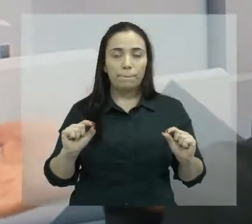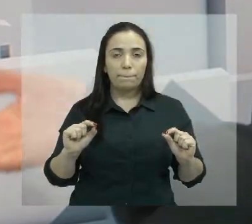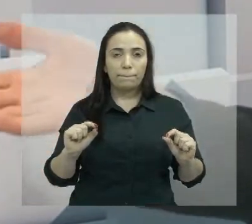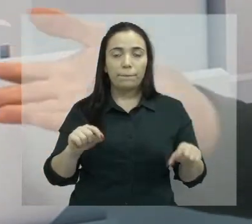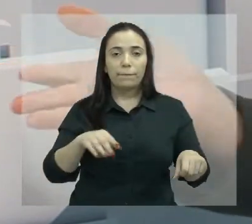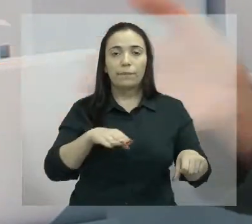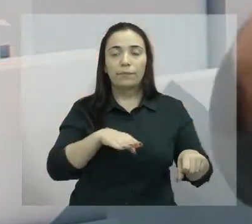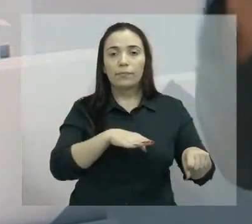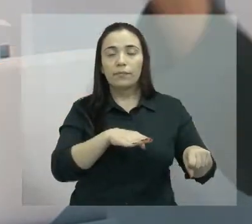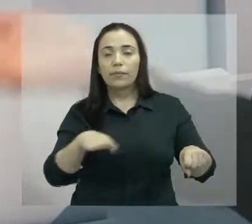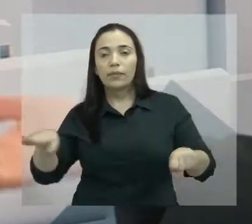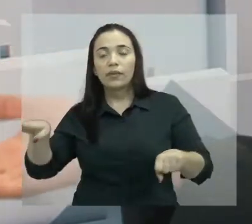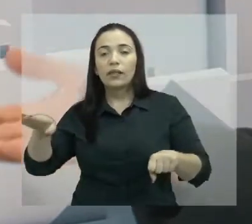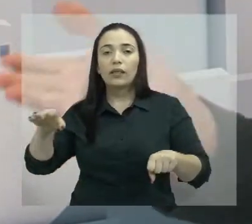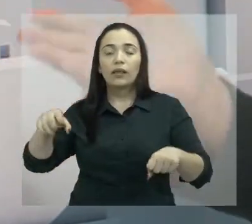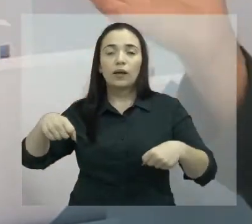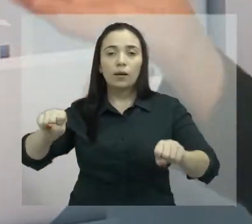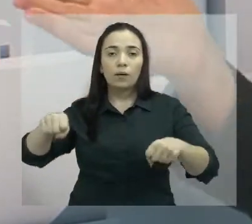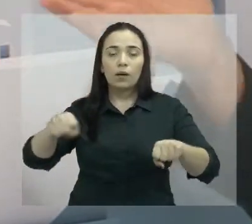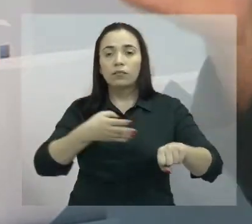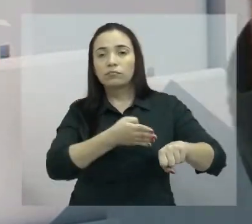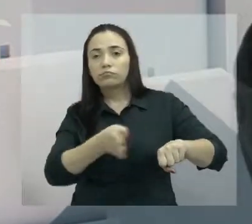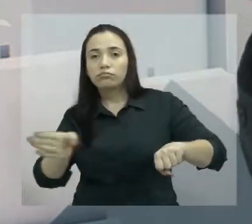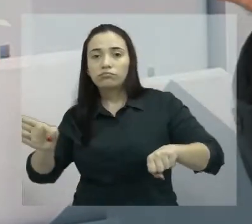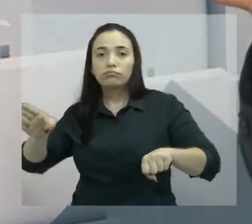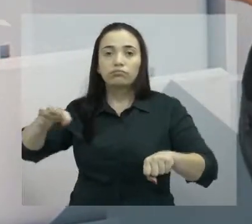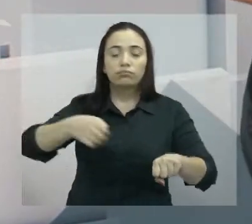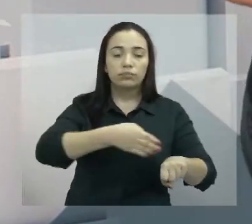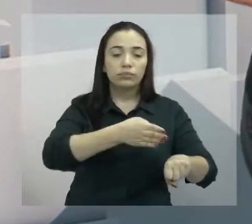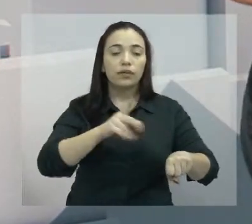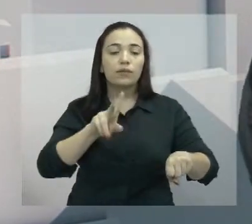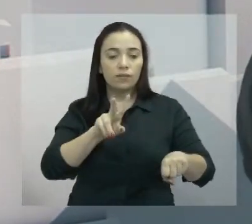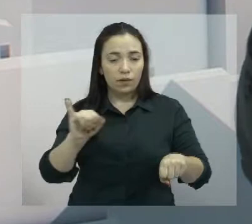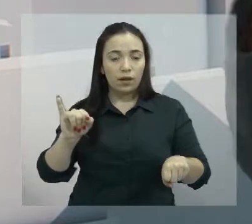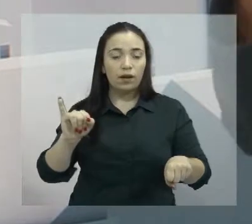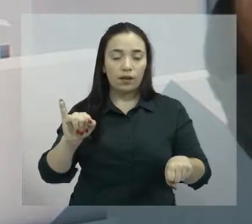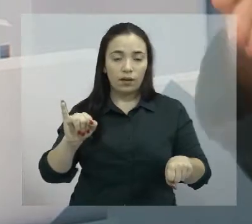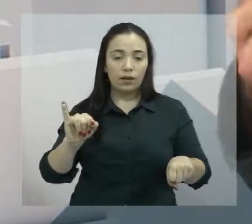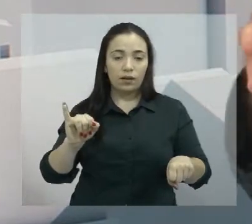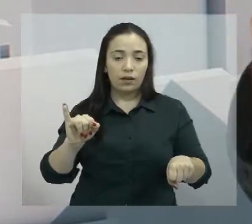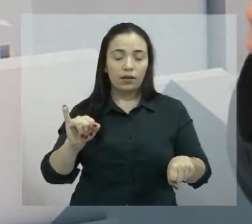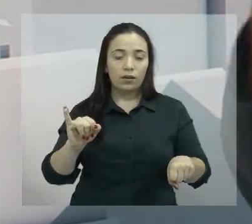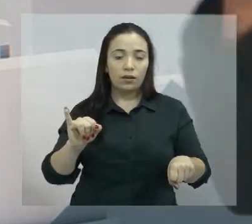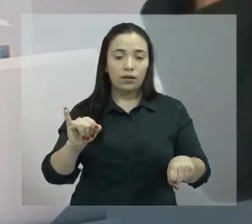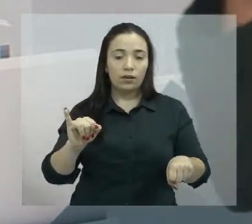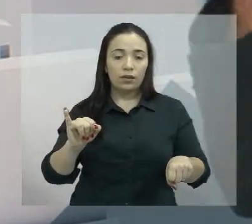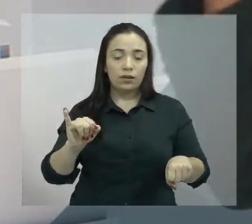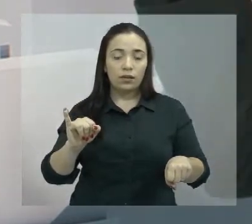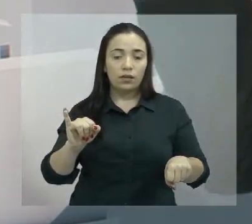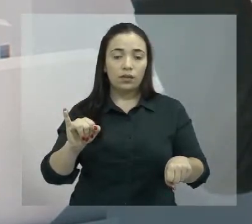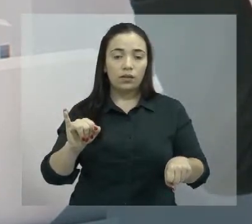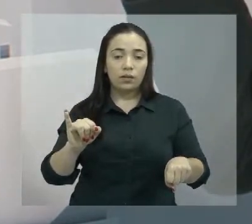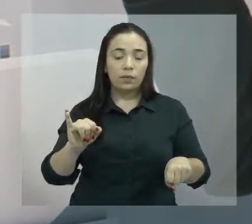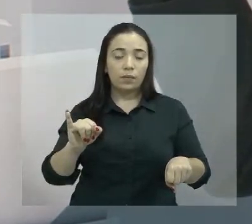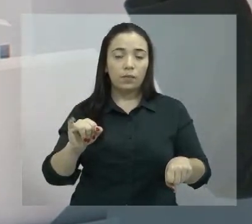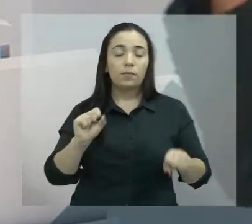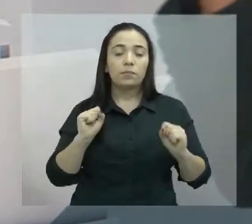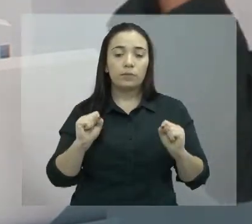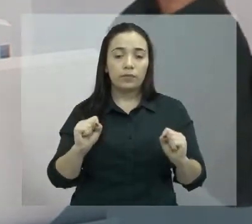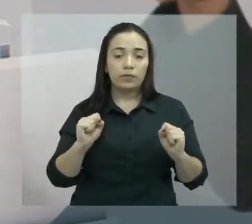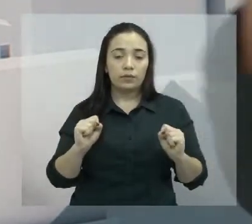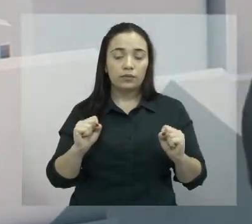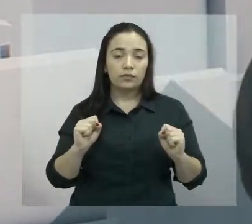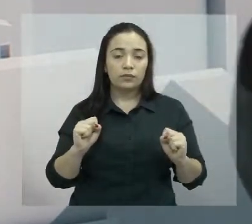uma conversão à direita ou à esquerda, ou pegar uma faixa da direita ou da esquerda para ultrapassar outro veículo. De repente